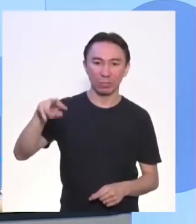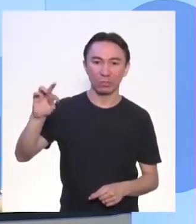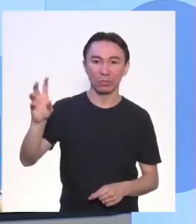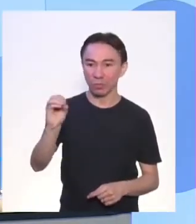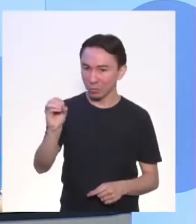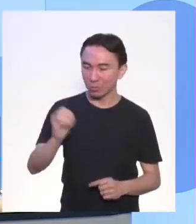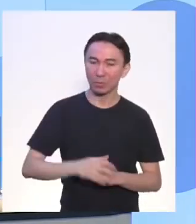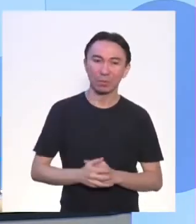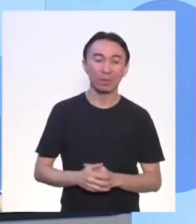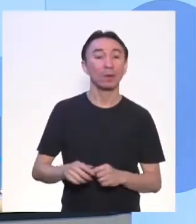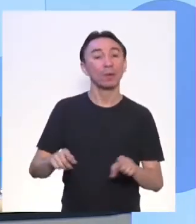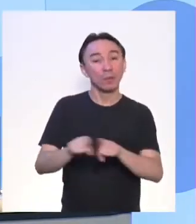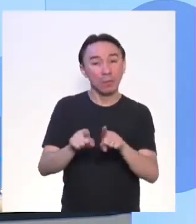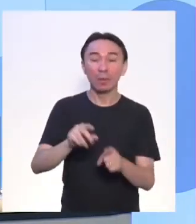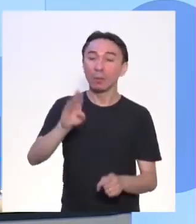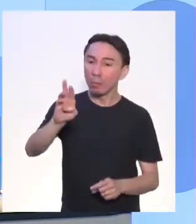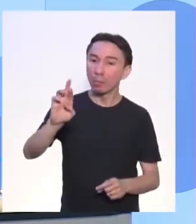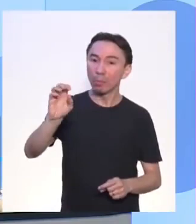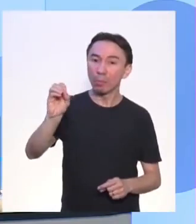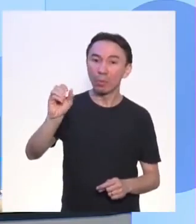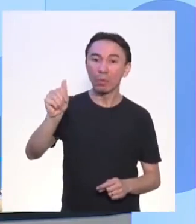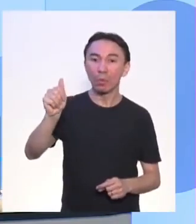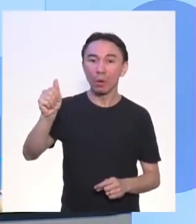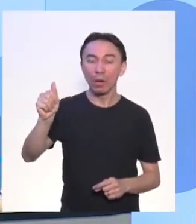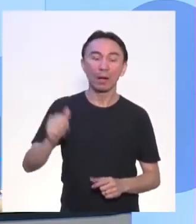o Pro Sidney colocou broa.